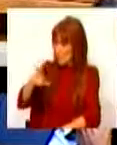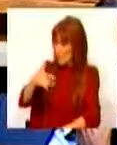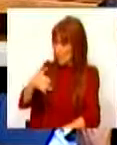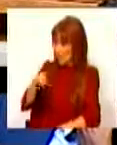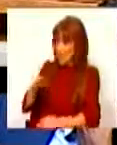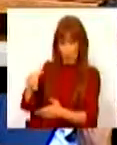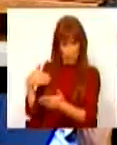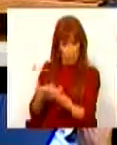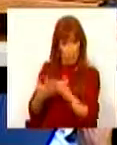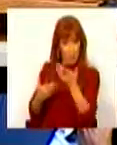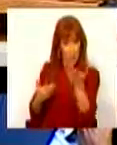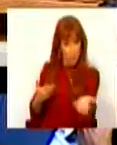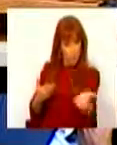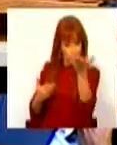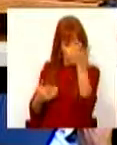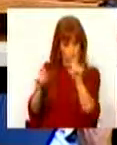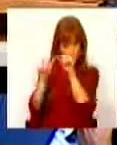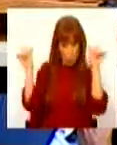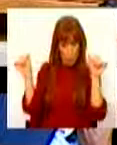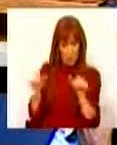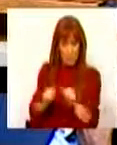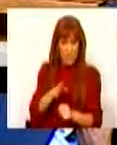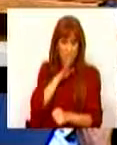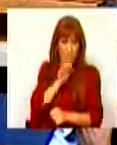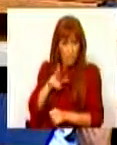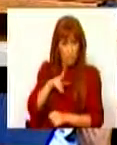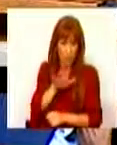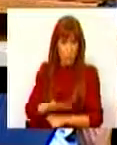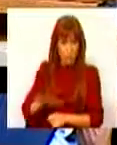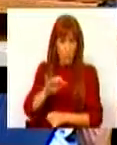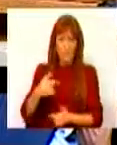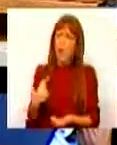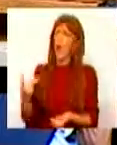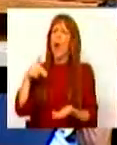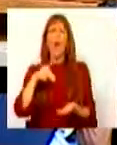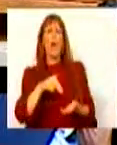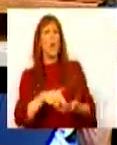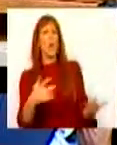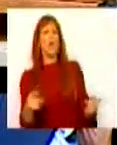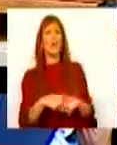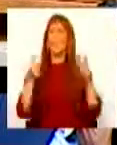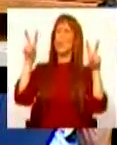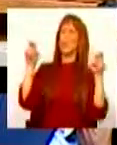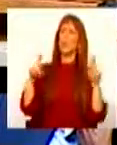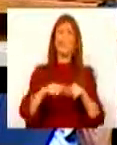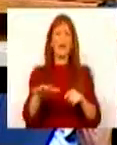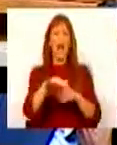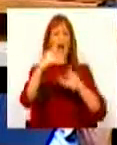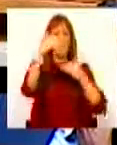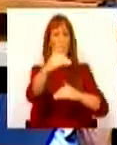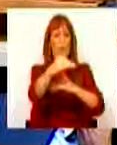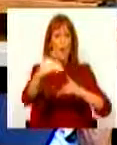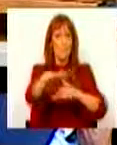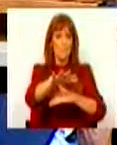PSD-CDS vetou o sistema ferroviário nacional, vem agora com o tema da bitola.